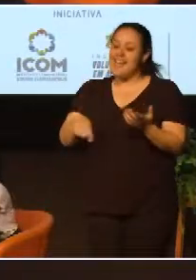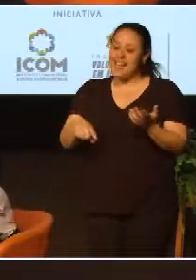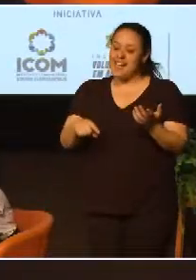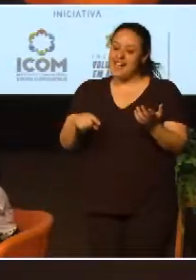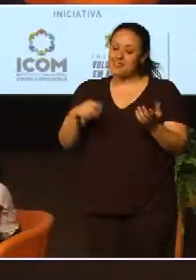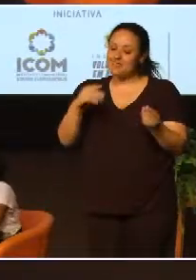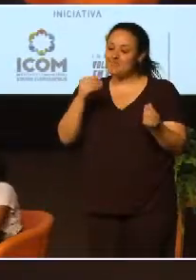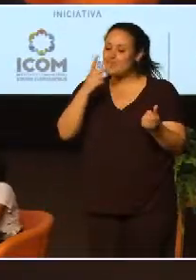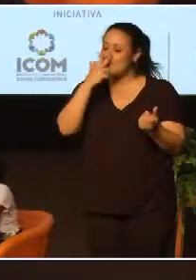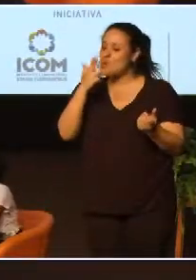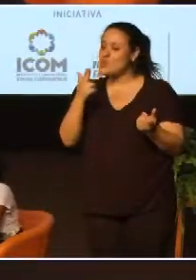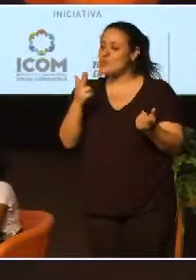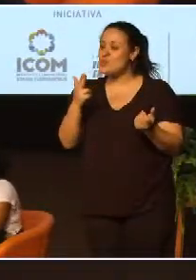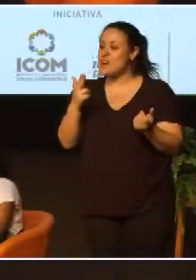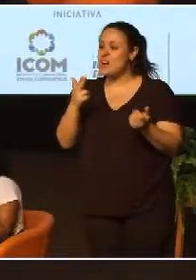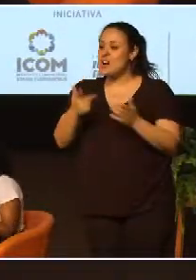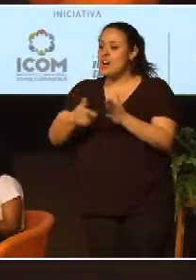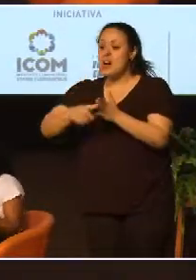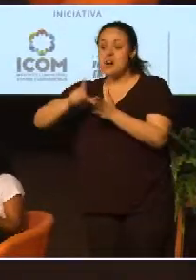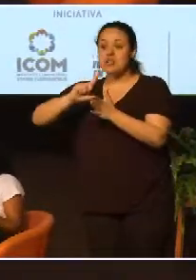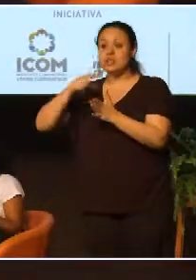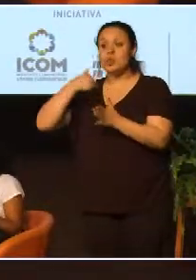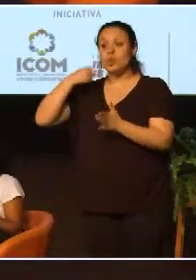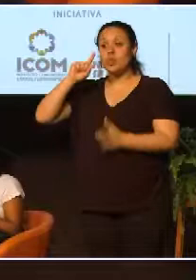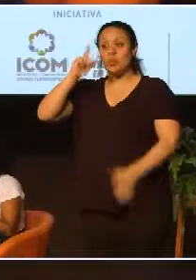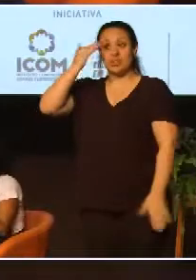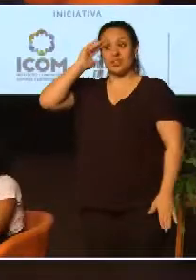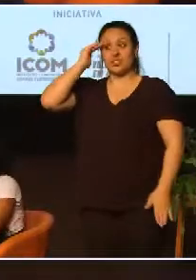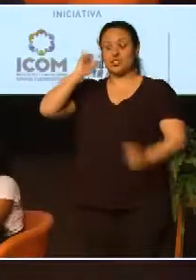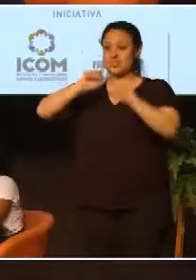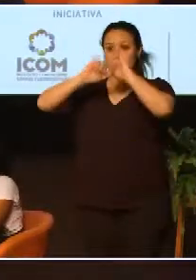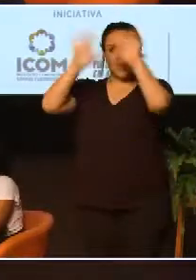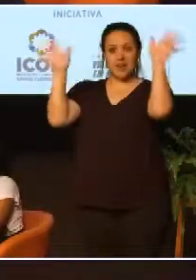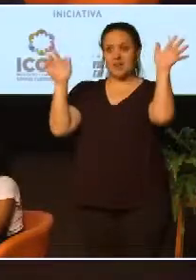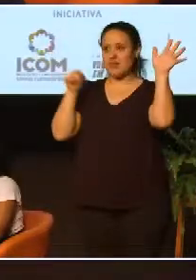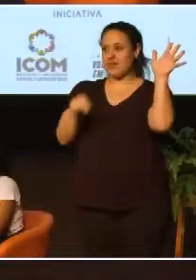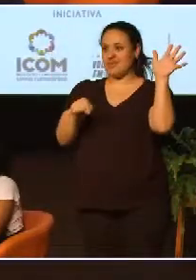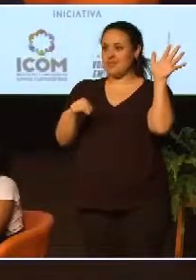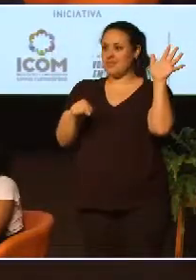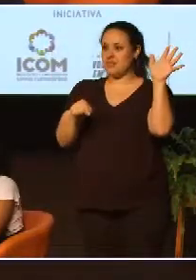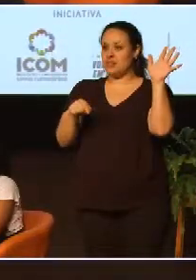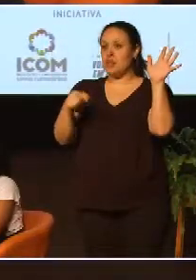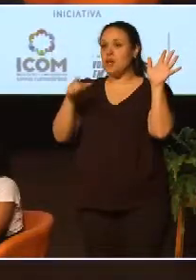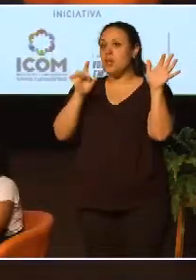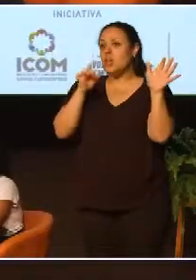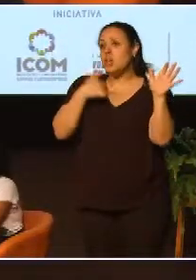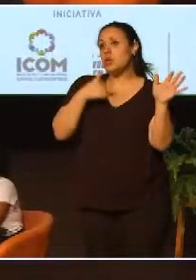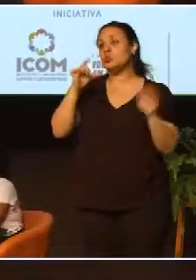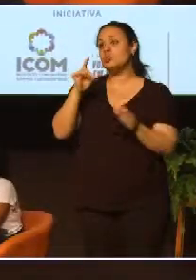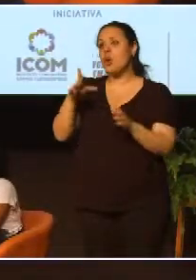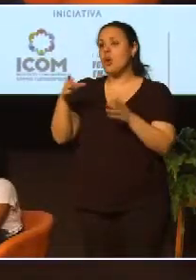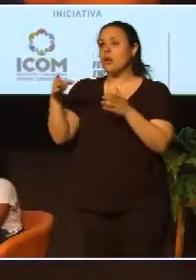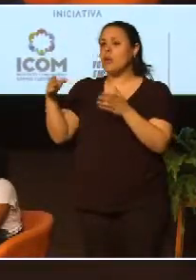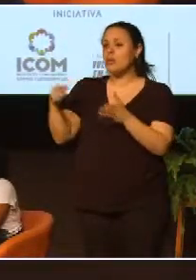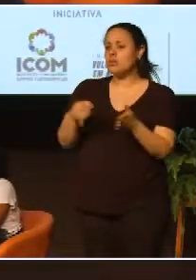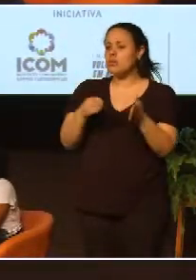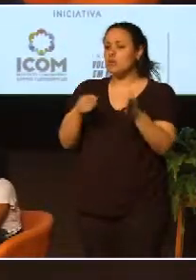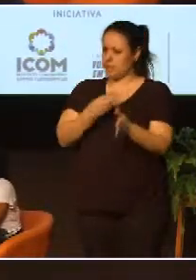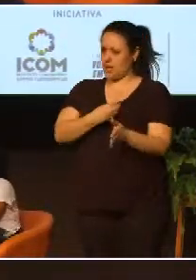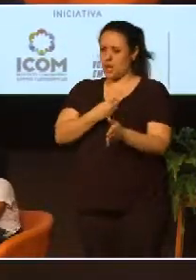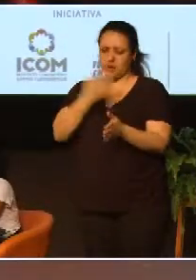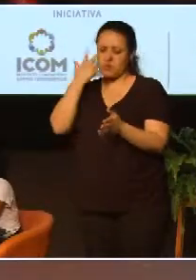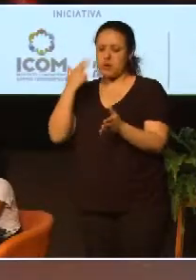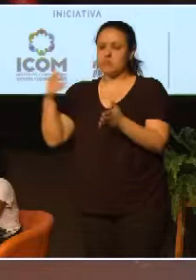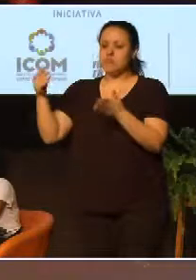forma muito pragmática, tem um propósito. É um caminho, né? Eu fui tentando trilhar ou tentando dar conta da vida, e